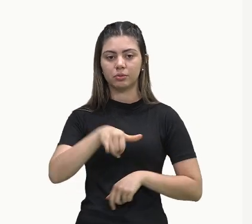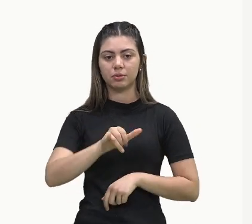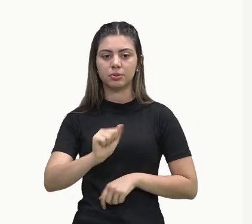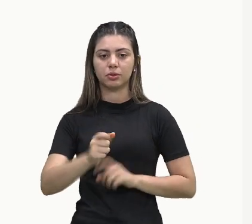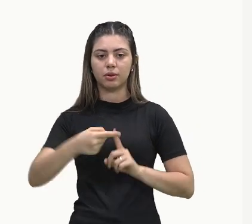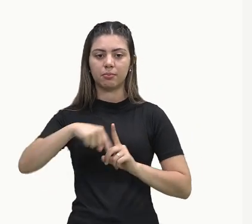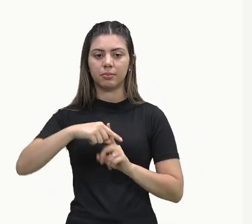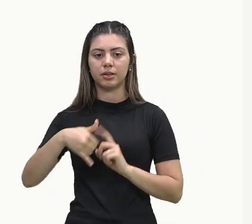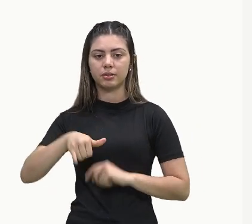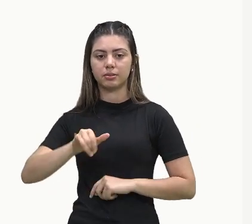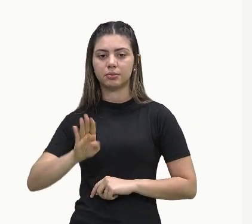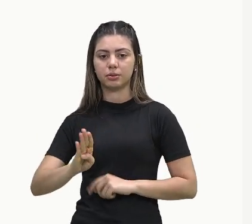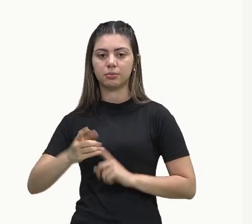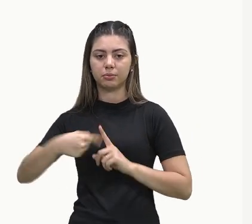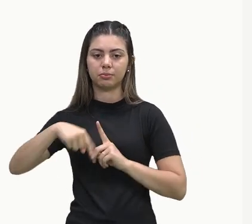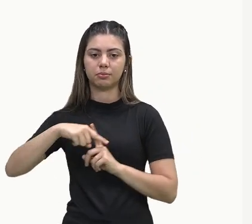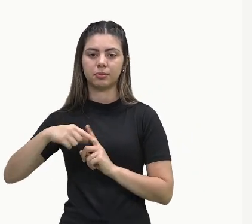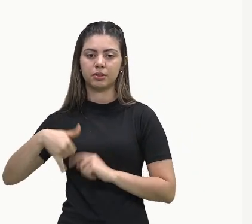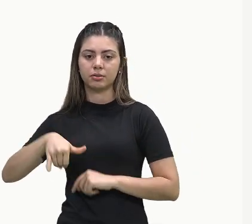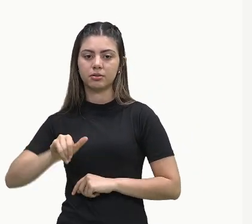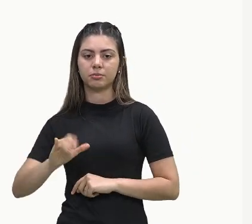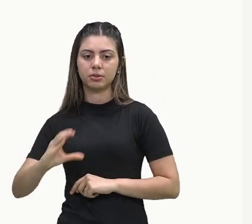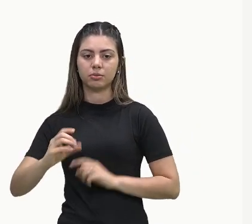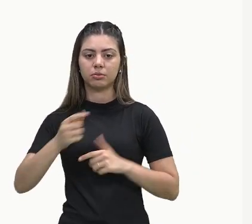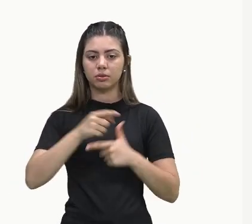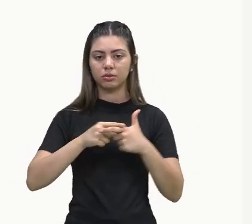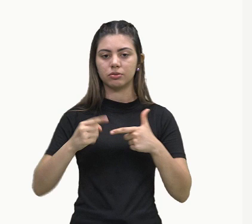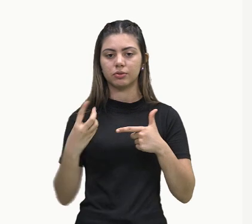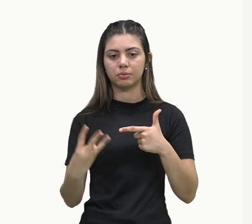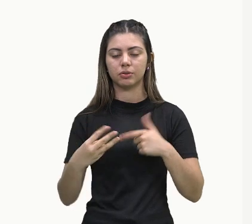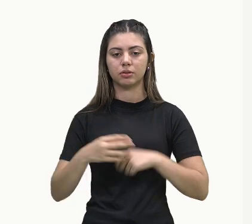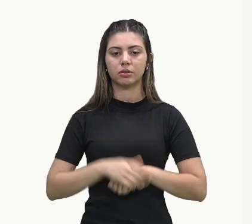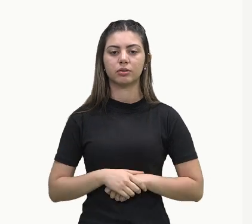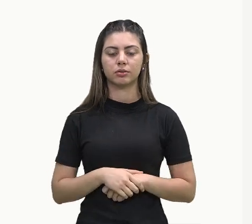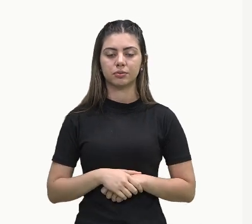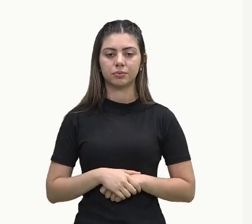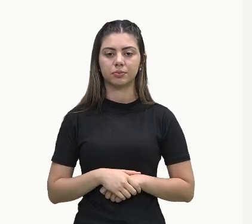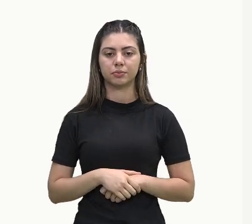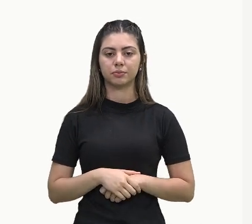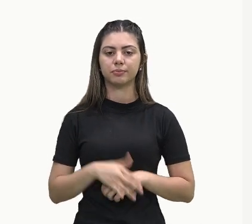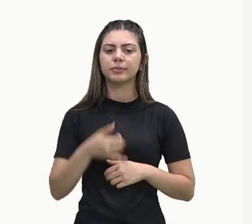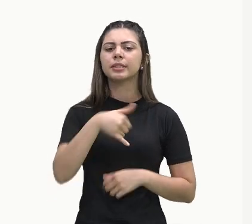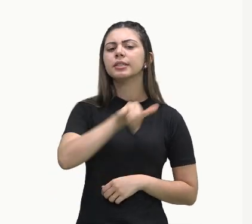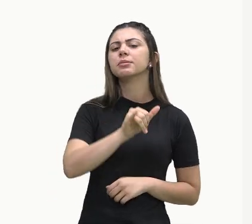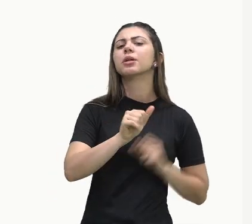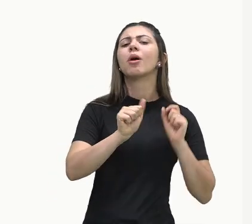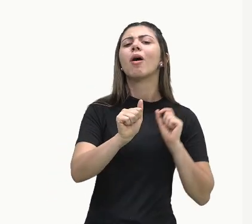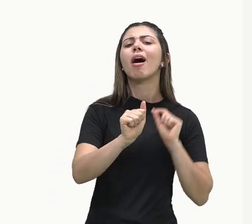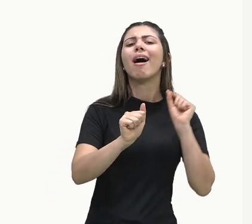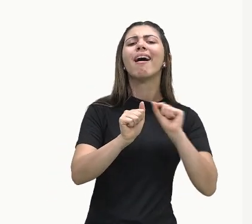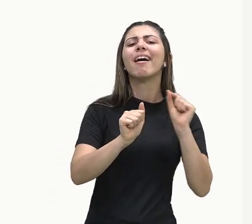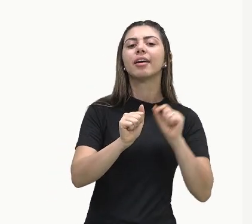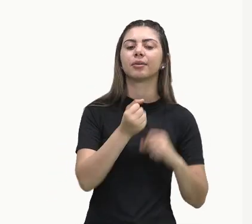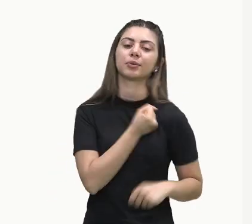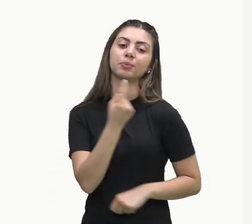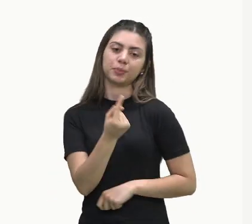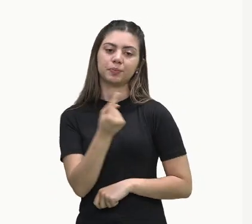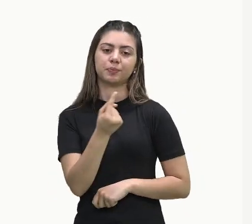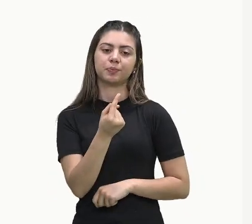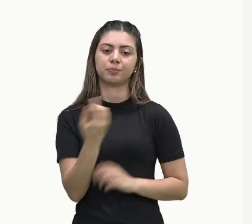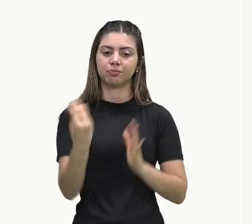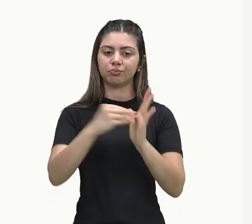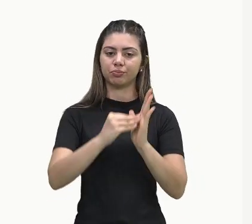A + yb + yc dividido por 3 vamos lá quem é y a é 1 tá aqui